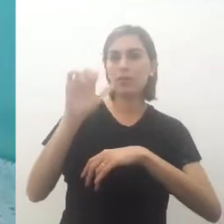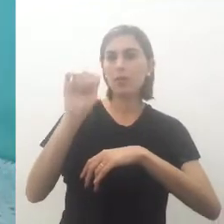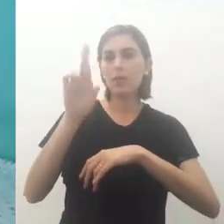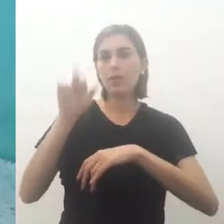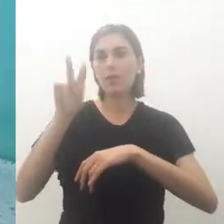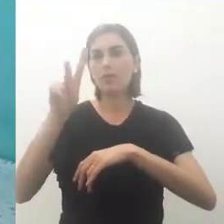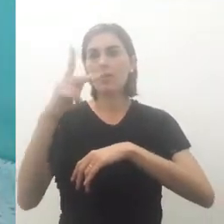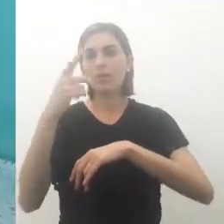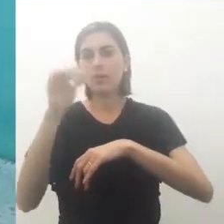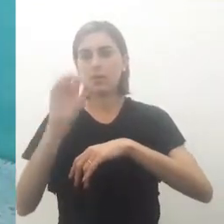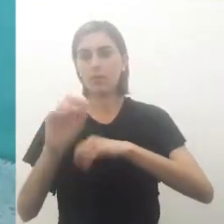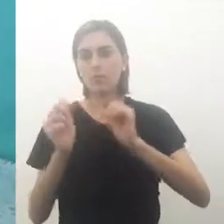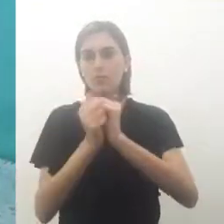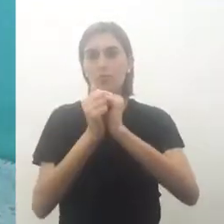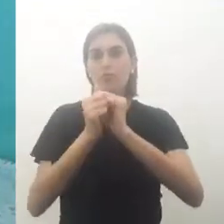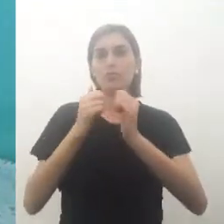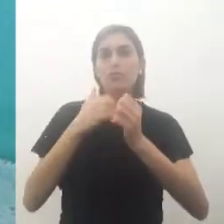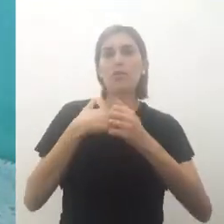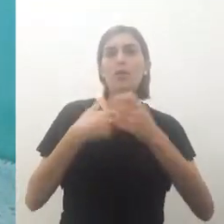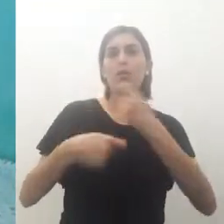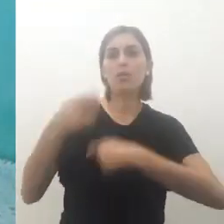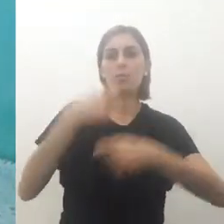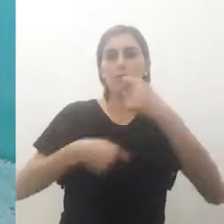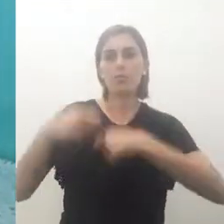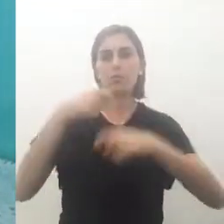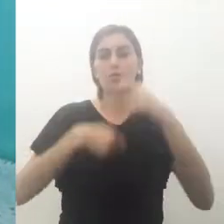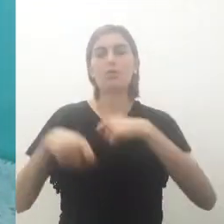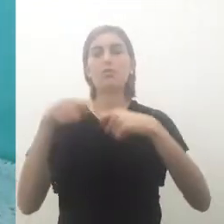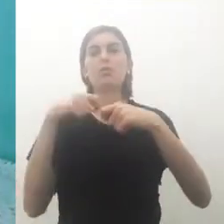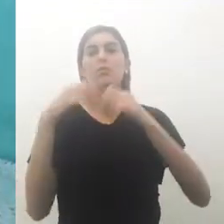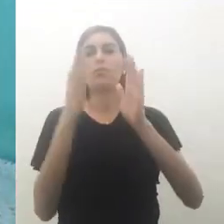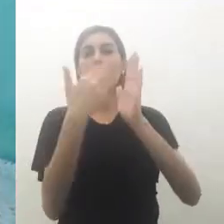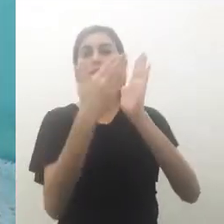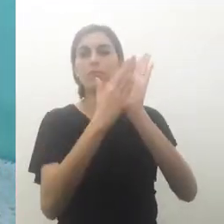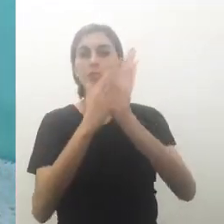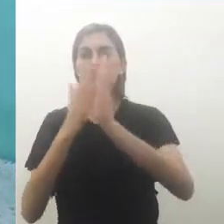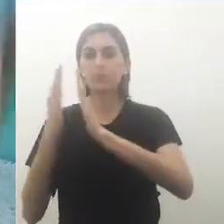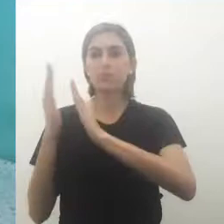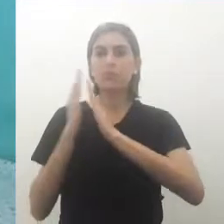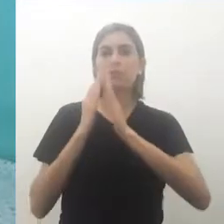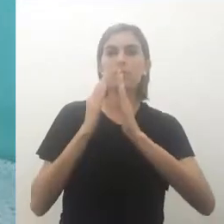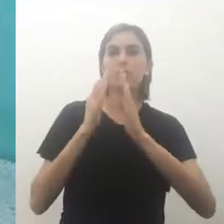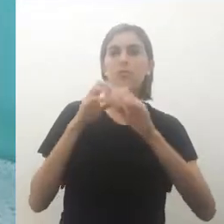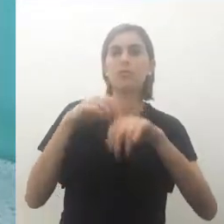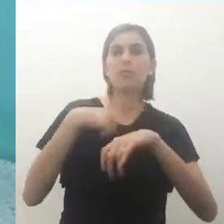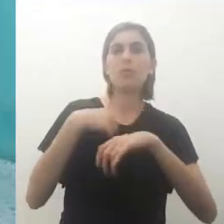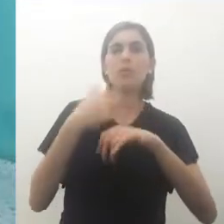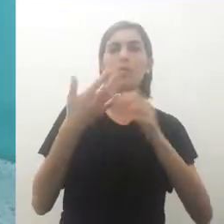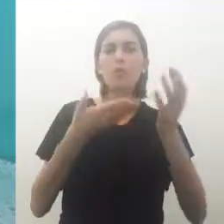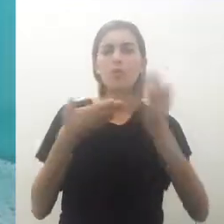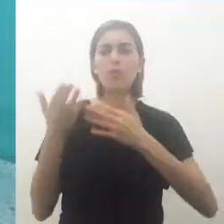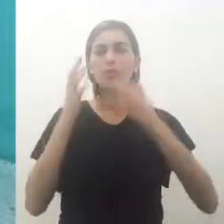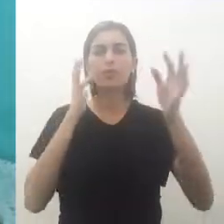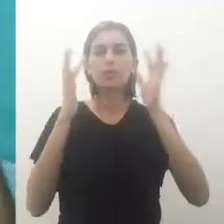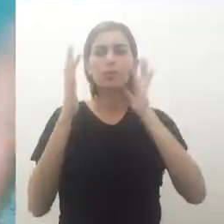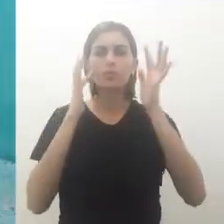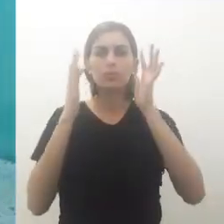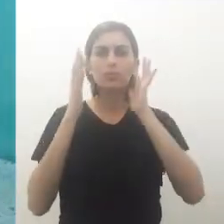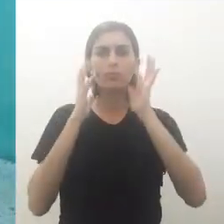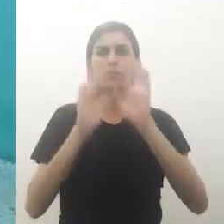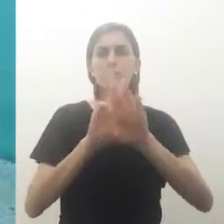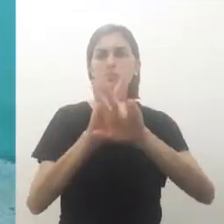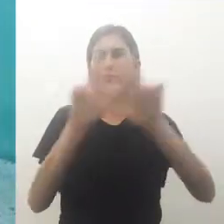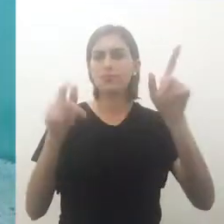nessa disciplina Introdução à Administração em Bibliotecas. E aí vai ser um convite massa para a gente refletir o